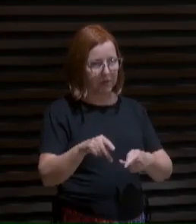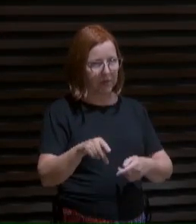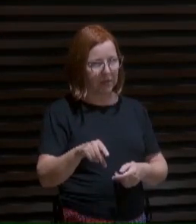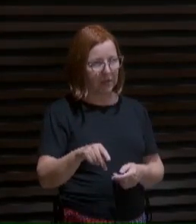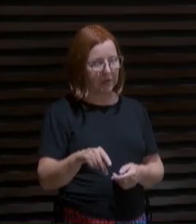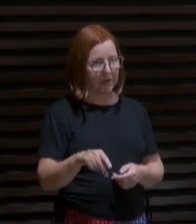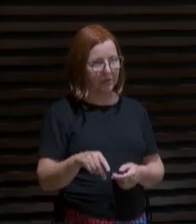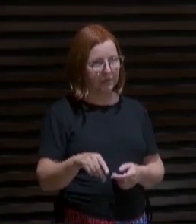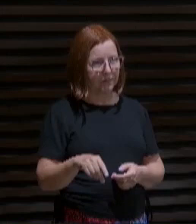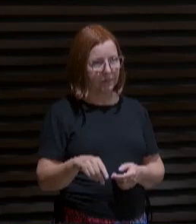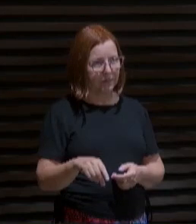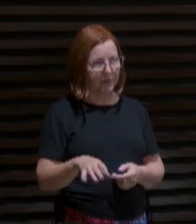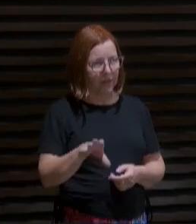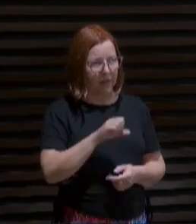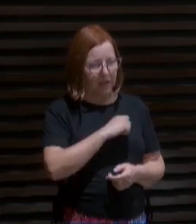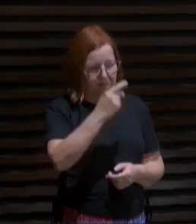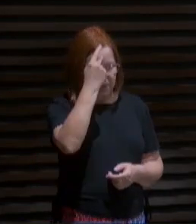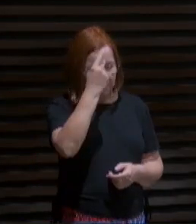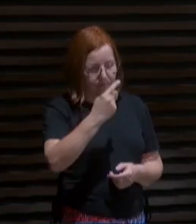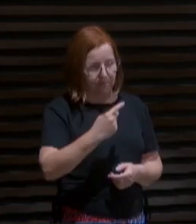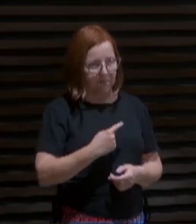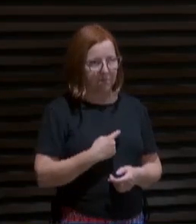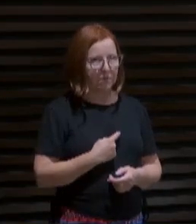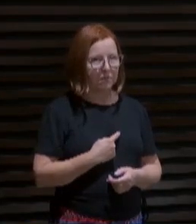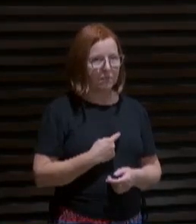amantes de si mesmos.